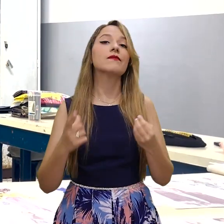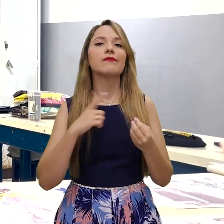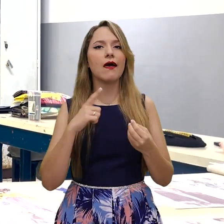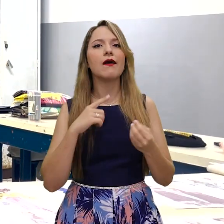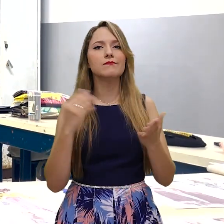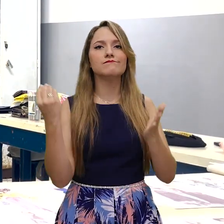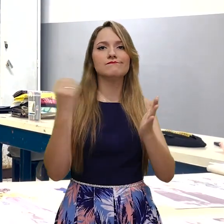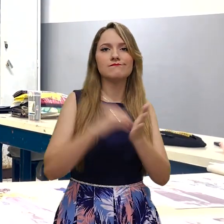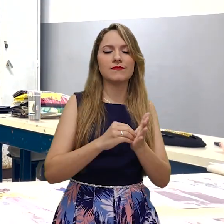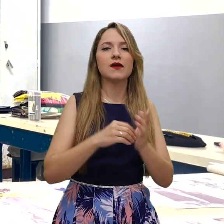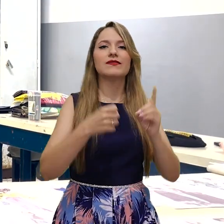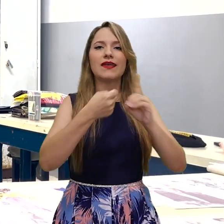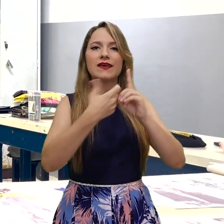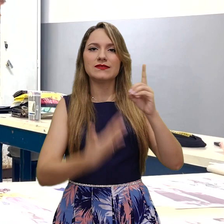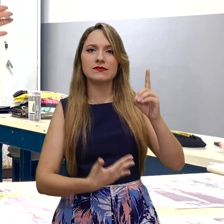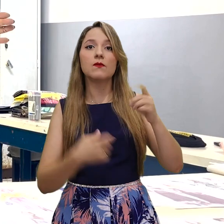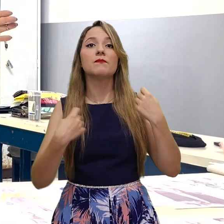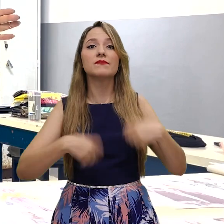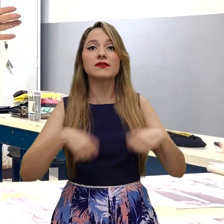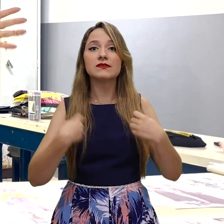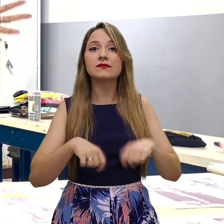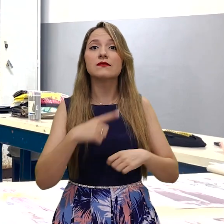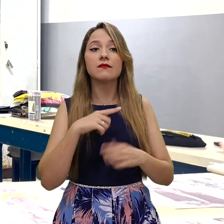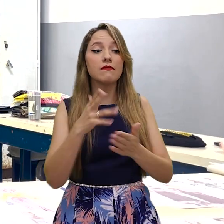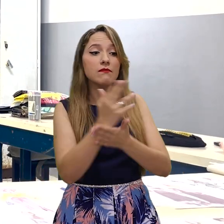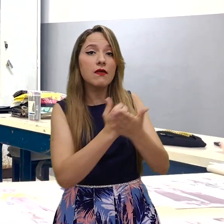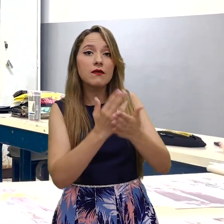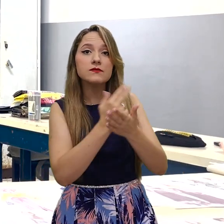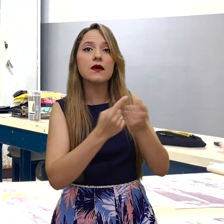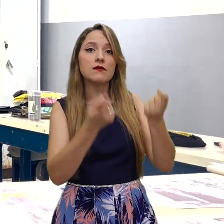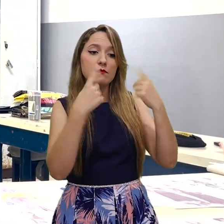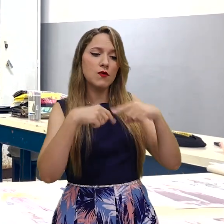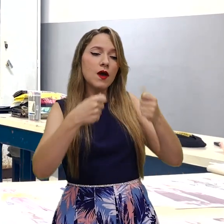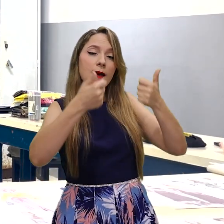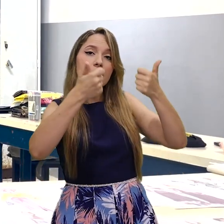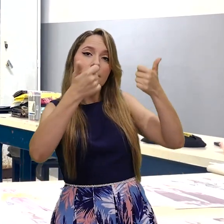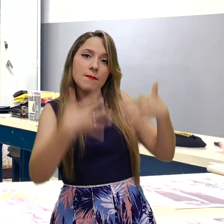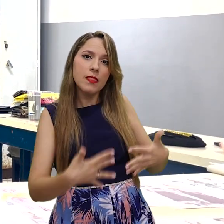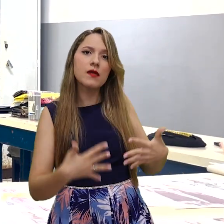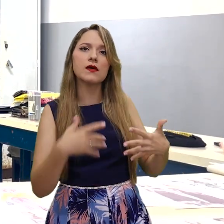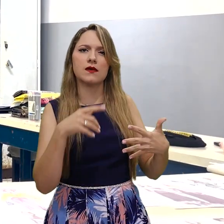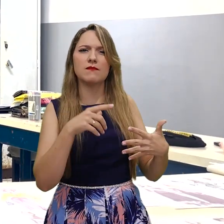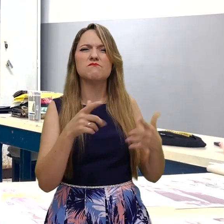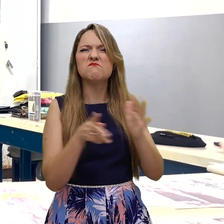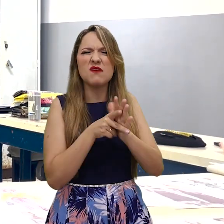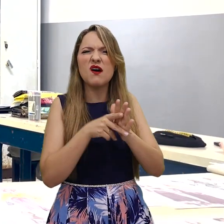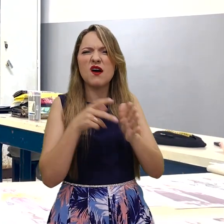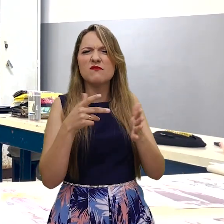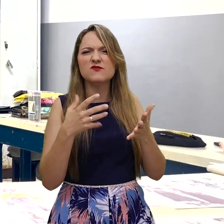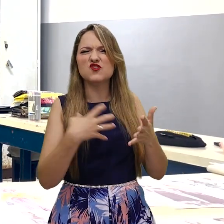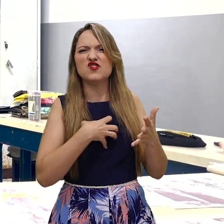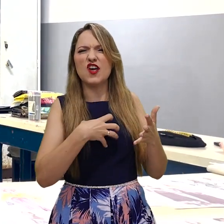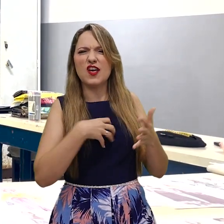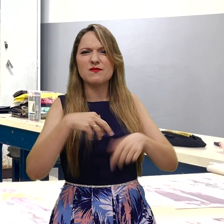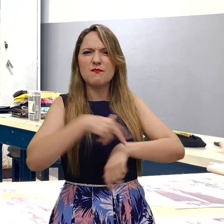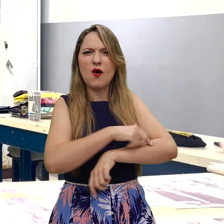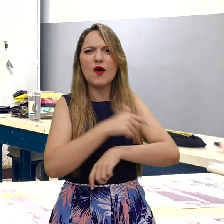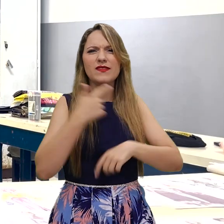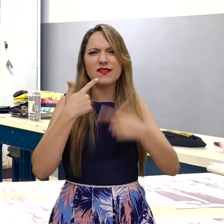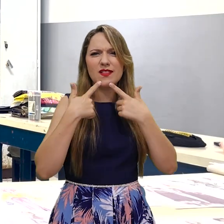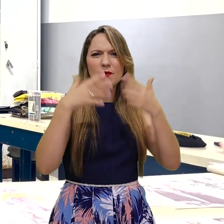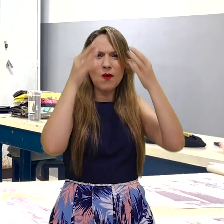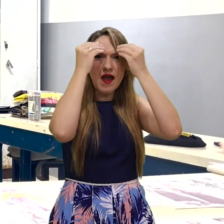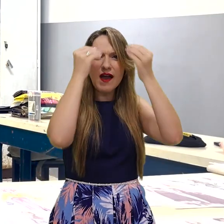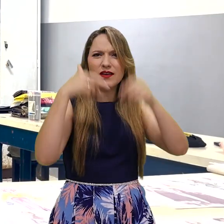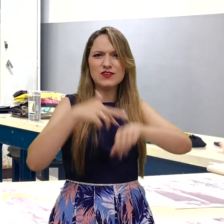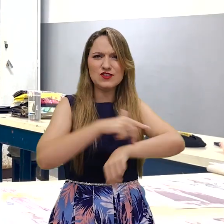assim, uma alfabetização, né, dentro da linguagem da moda. Então, quem quer começar a